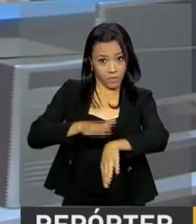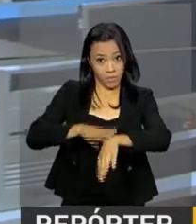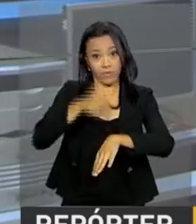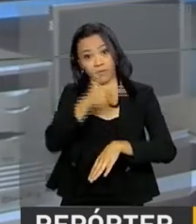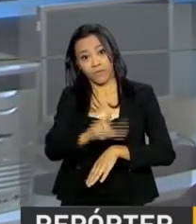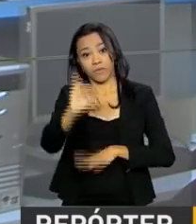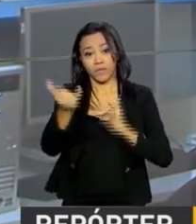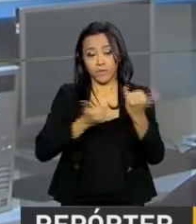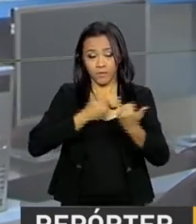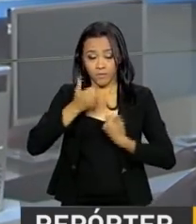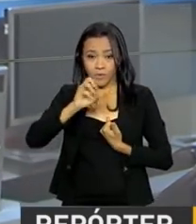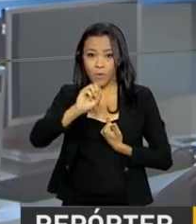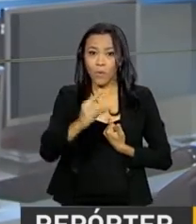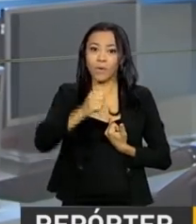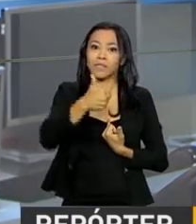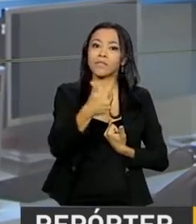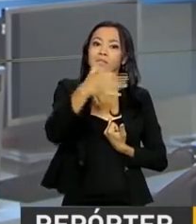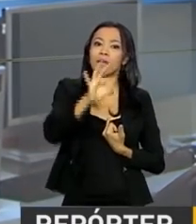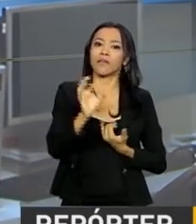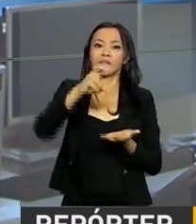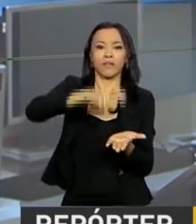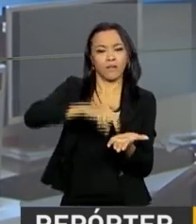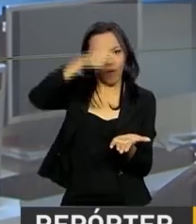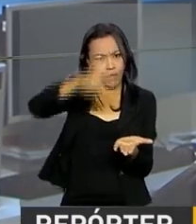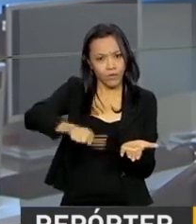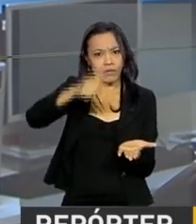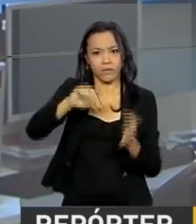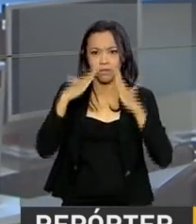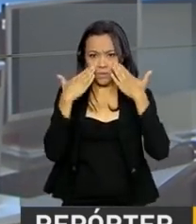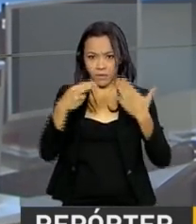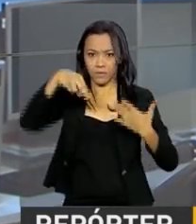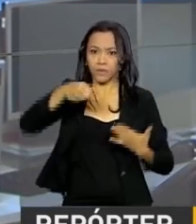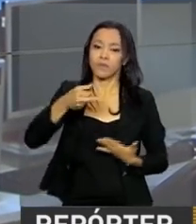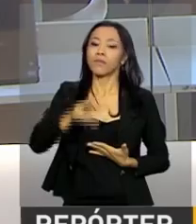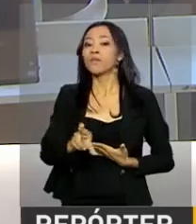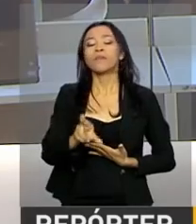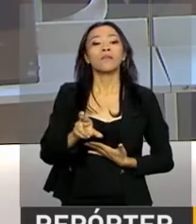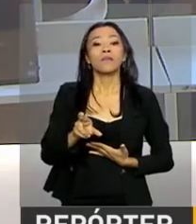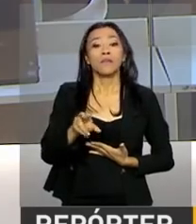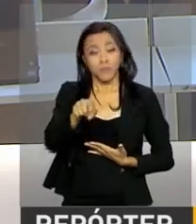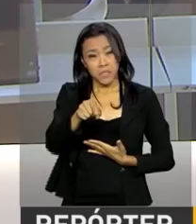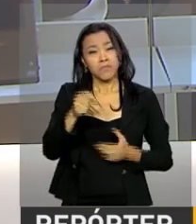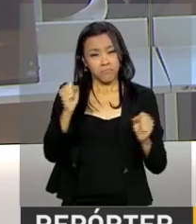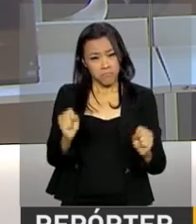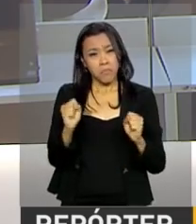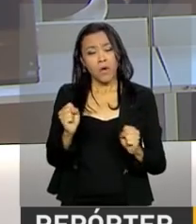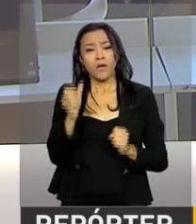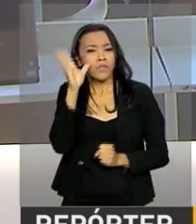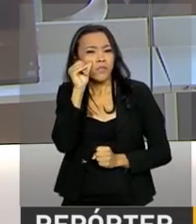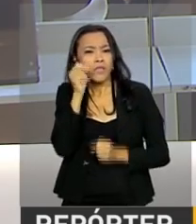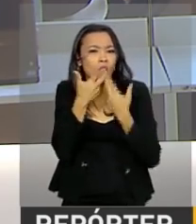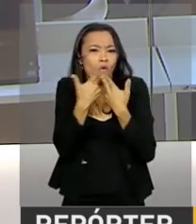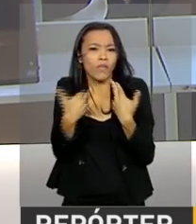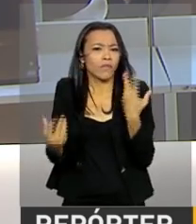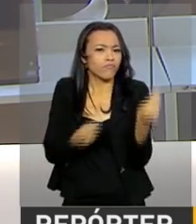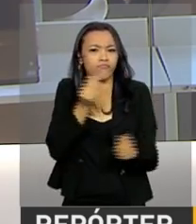outras informações ou às 10 da manhã na próxima edição do Repórter NBR. Você pode acompanhar também as